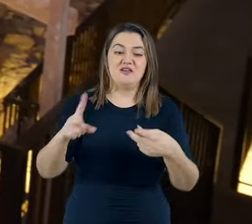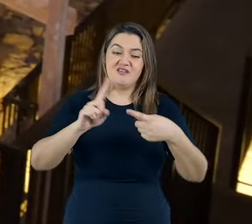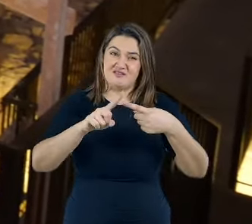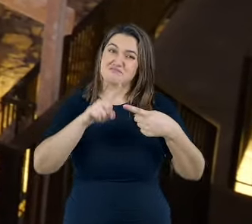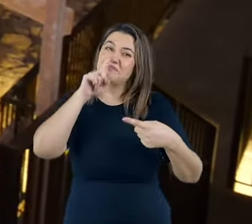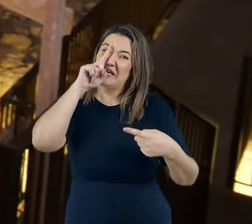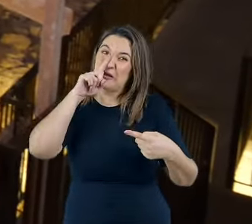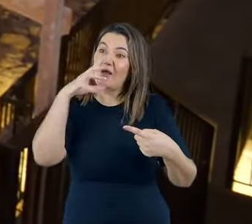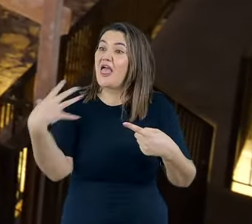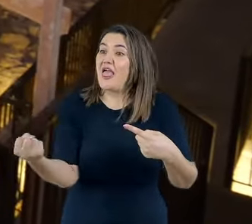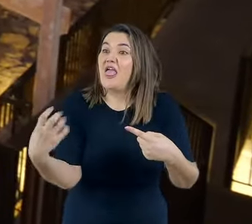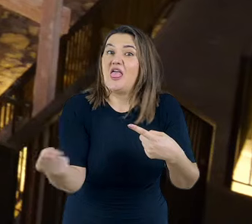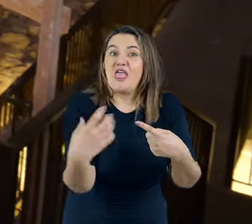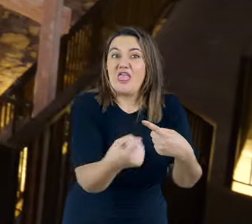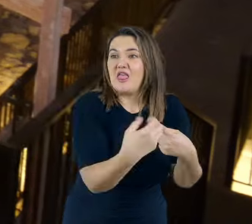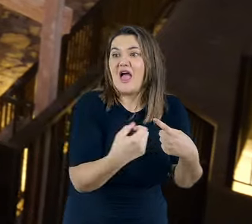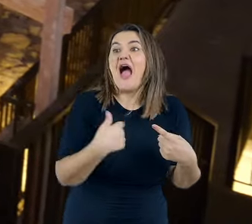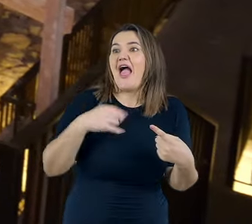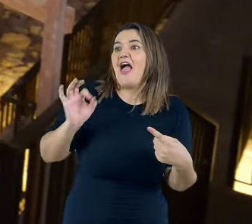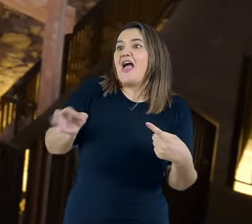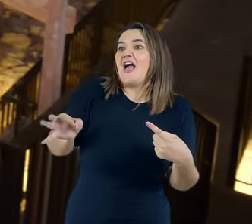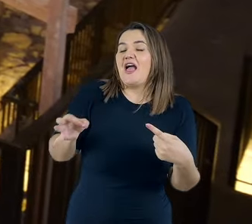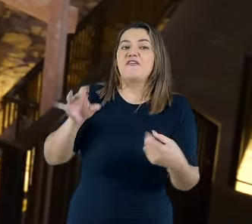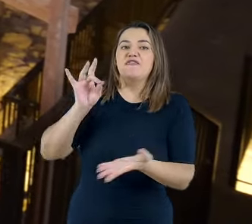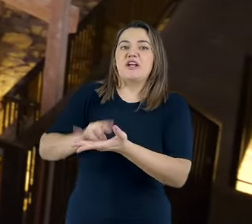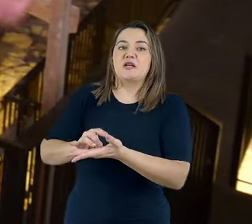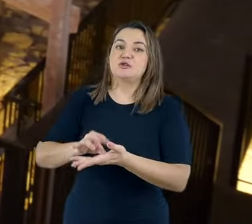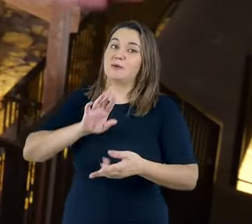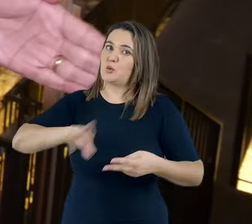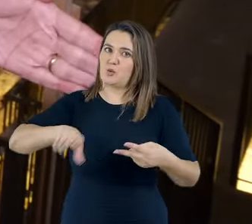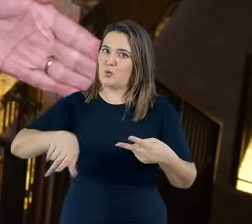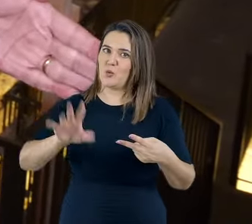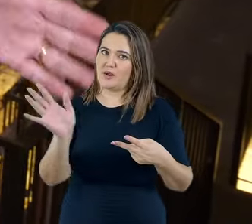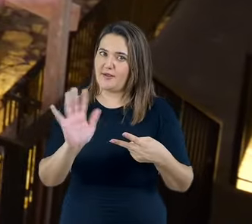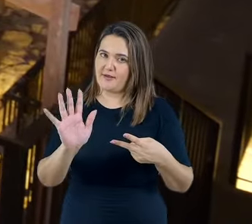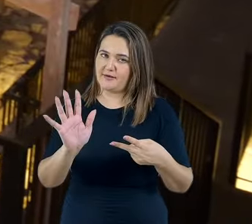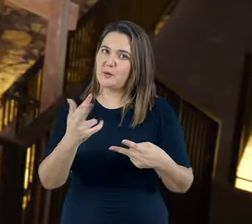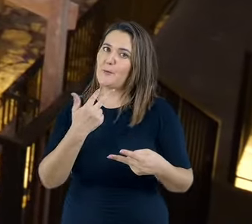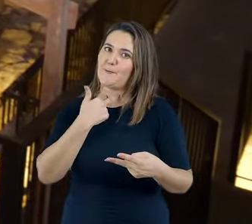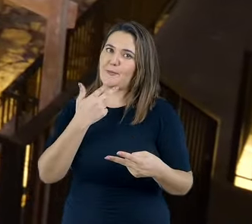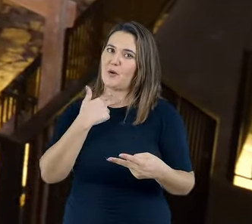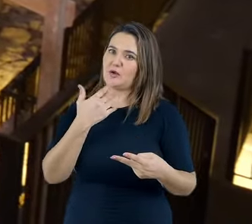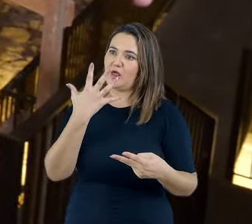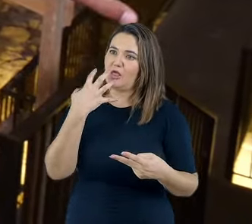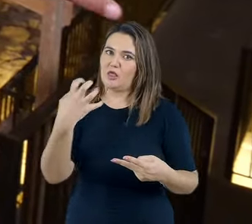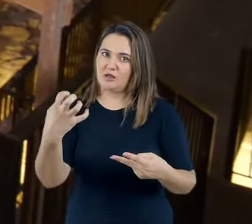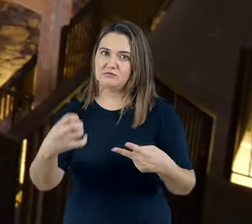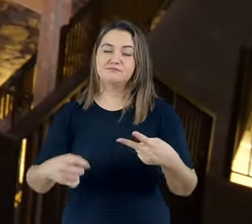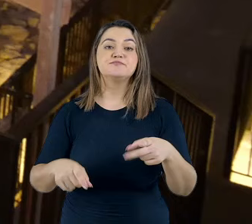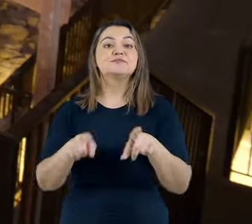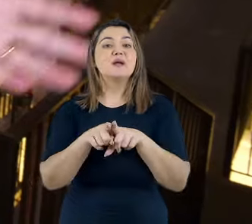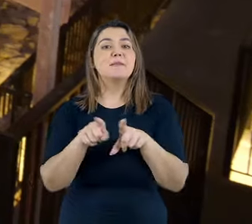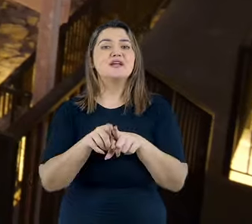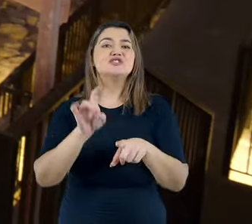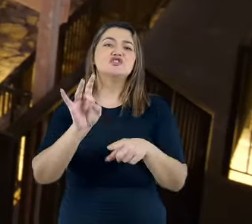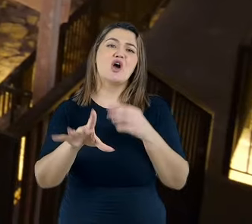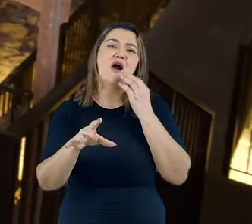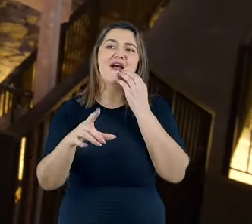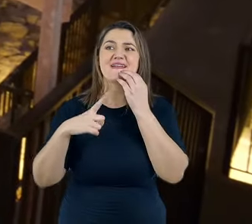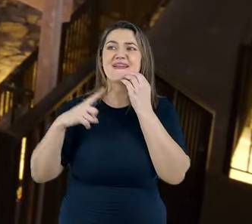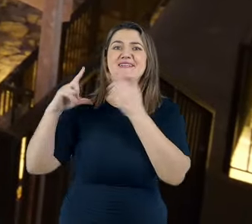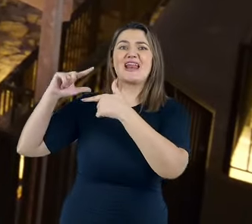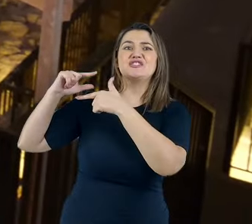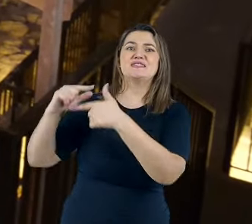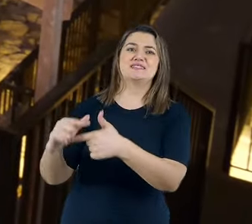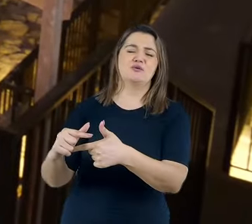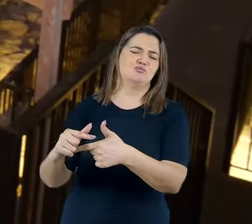abraçar cegamente essas tradições como sendo verdadeiras, quando na verdade não são. Então nós não podemos cair no extremo de acreditar apenas porque